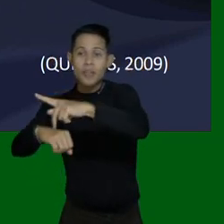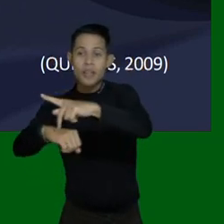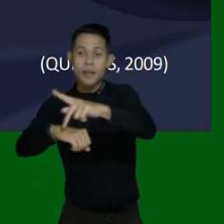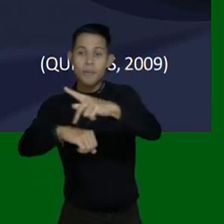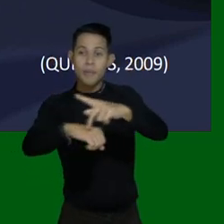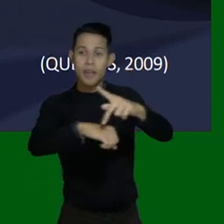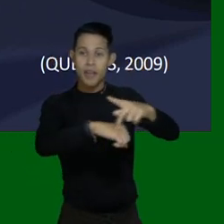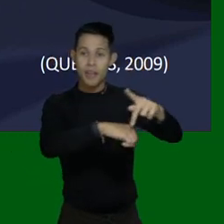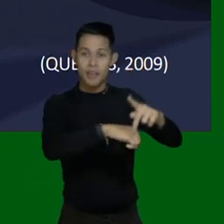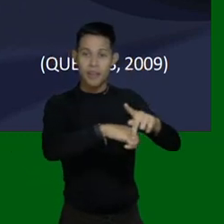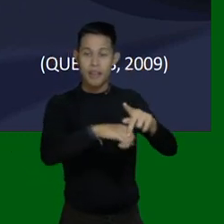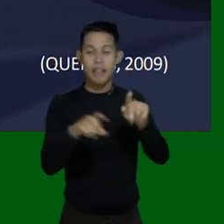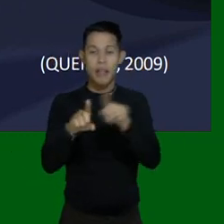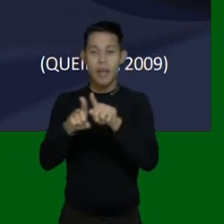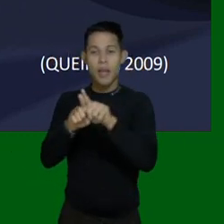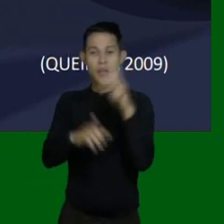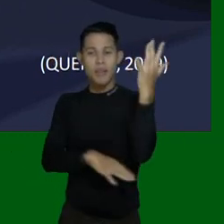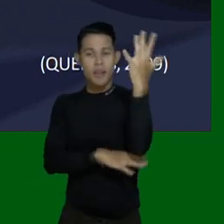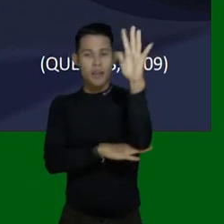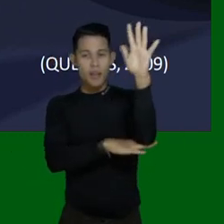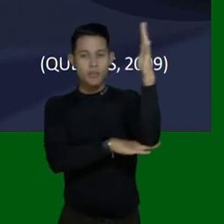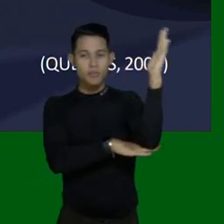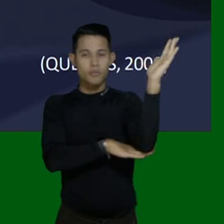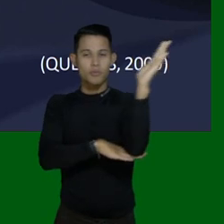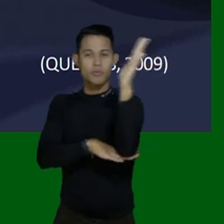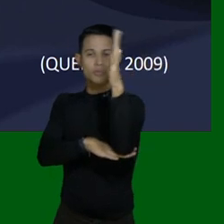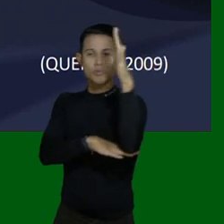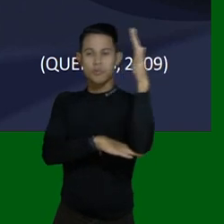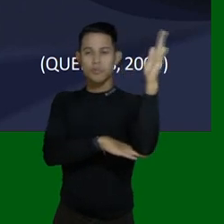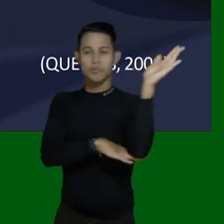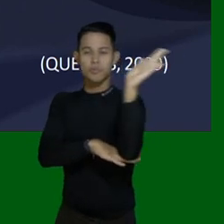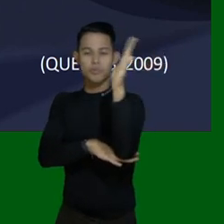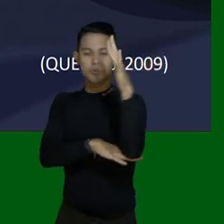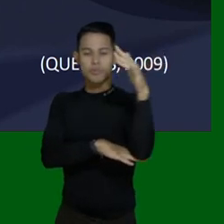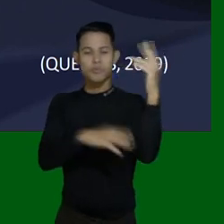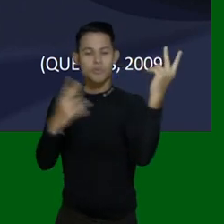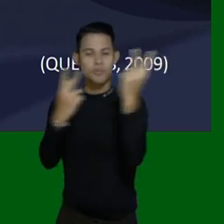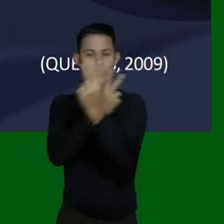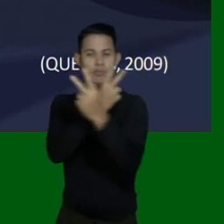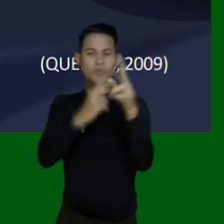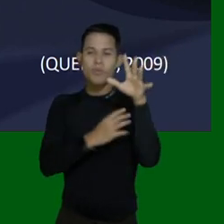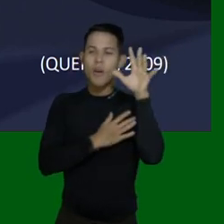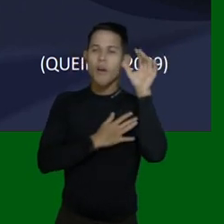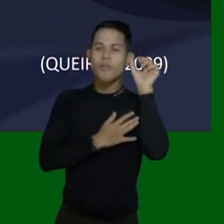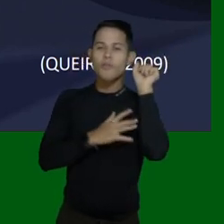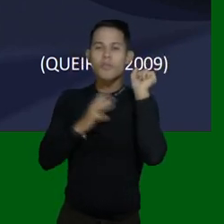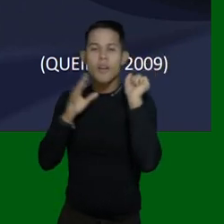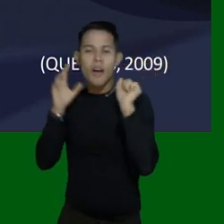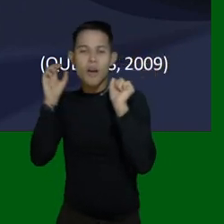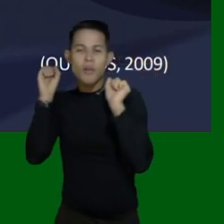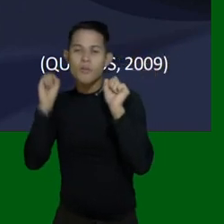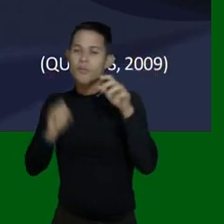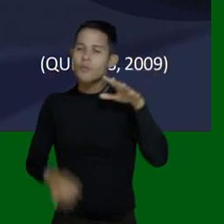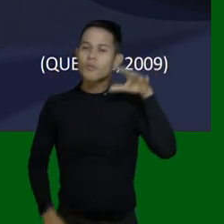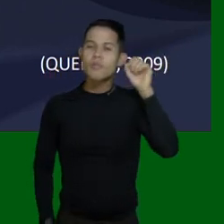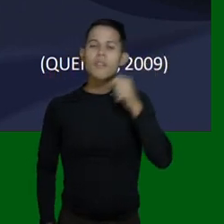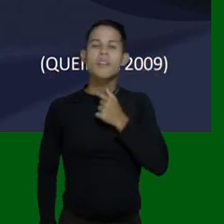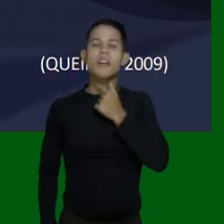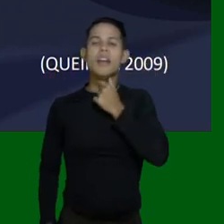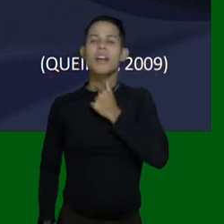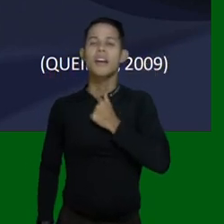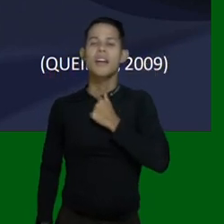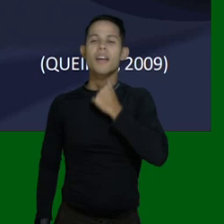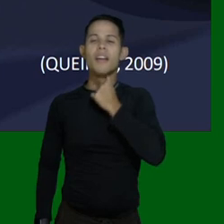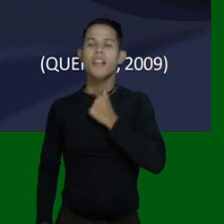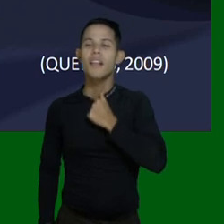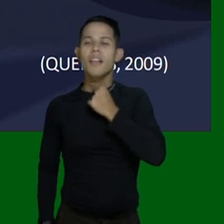o ruído de soluços na garganta isso só se alcança afinando